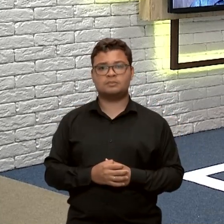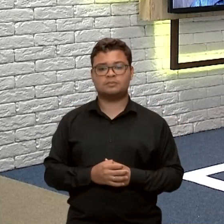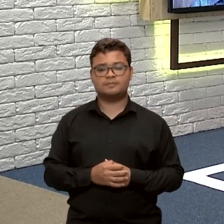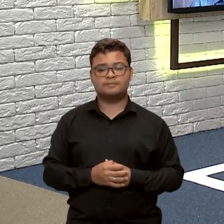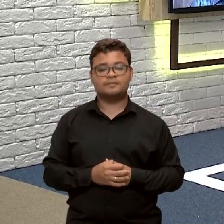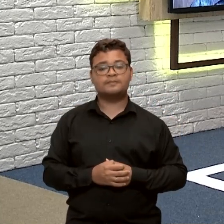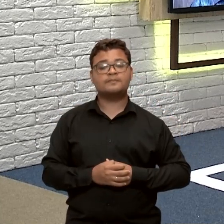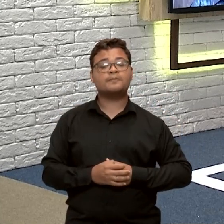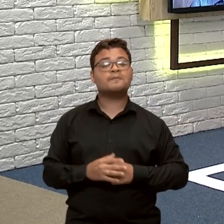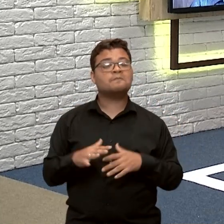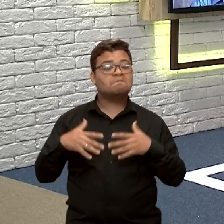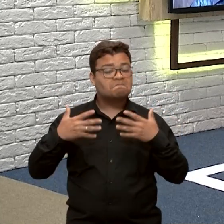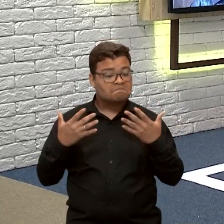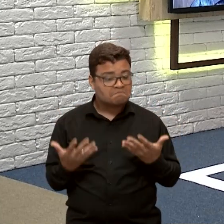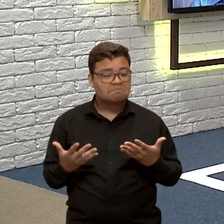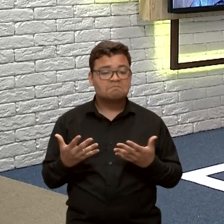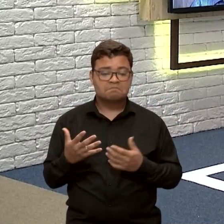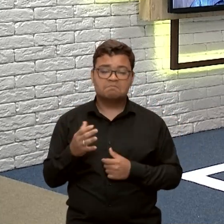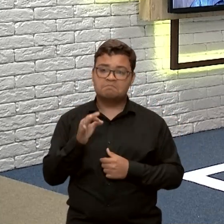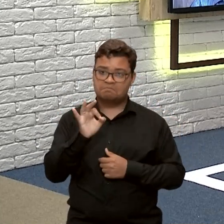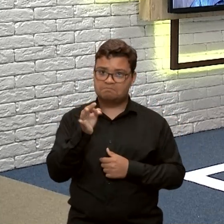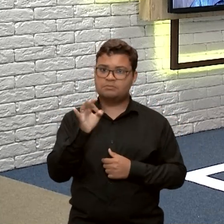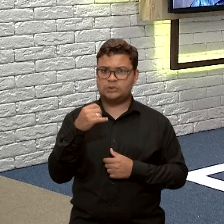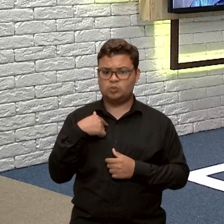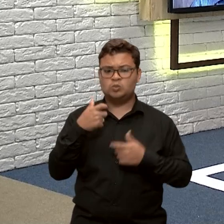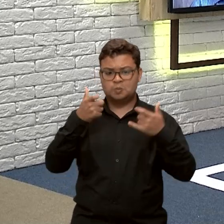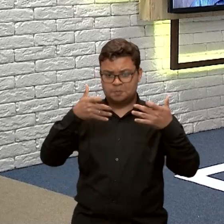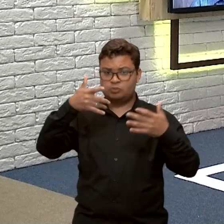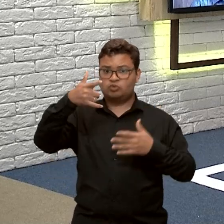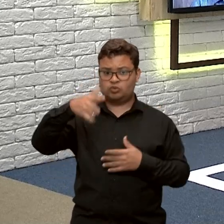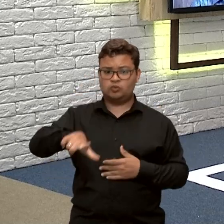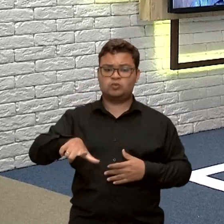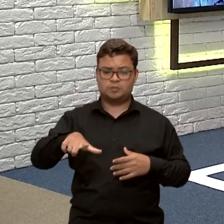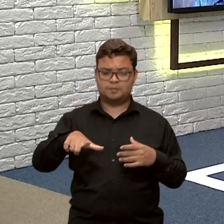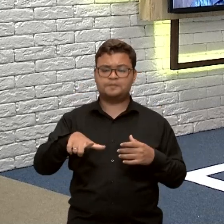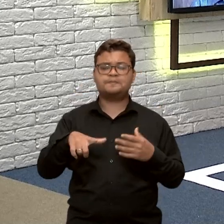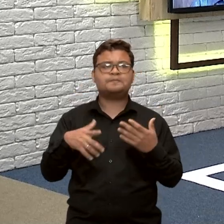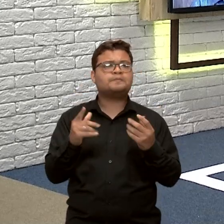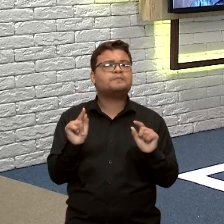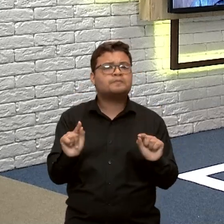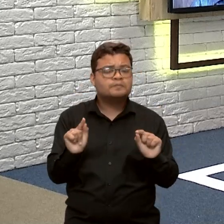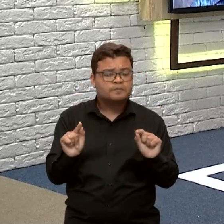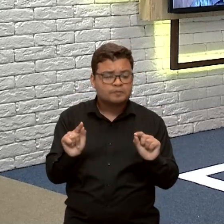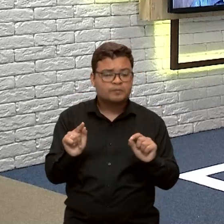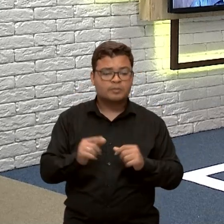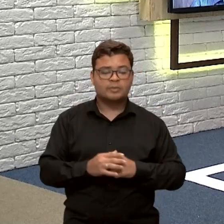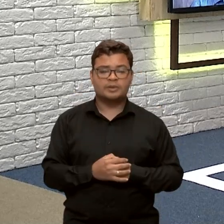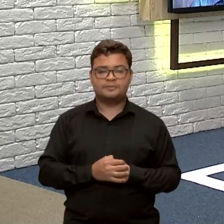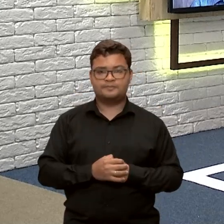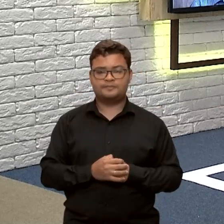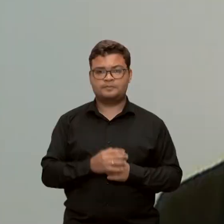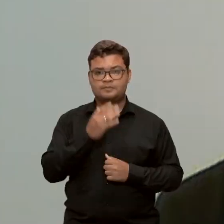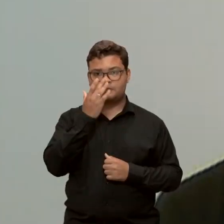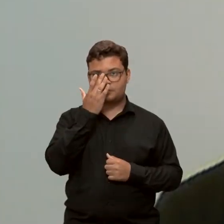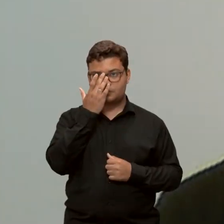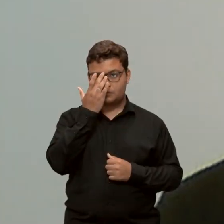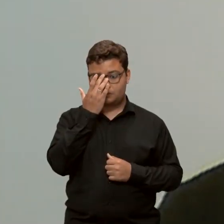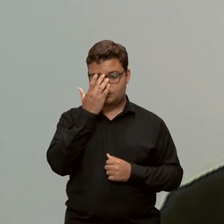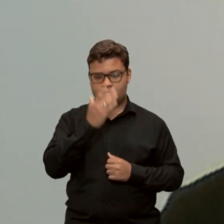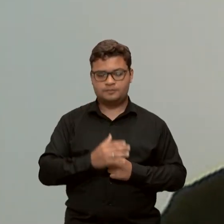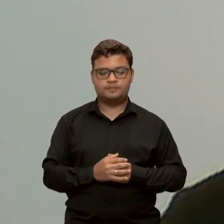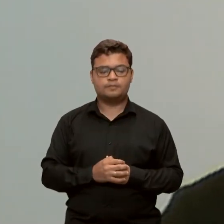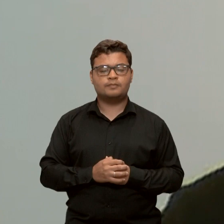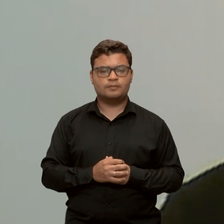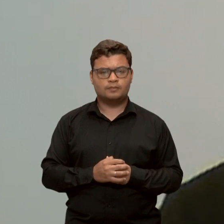né, período de verão e chuva, duas combinações aí, né, o calor e a chuva, que podem auxiliar a proliferação do mosquito, né?